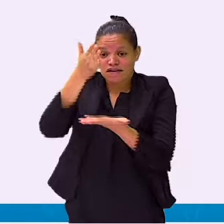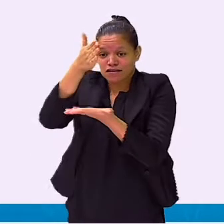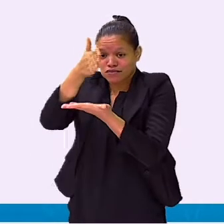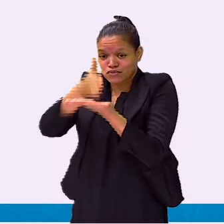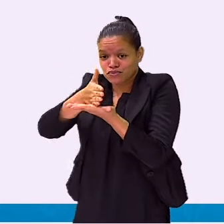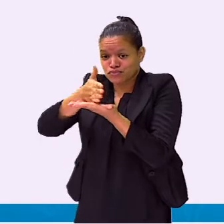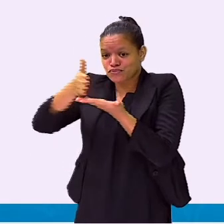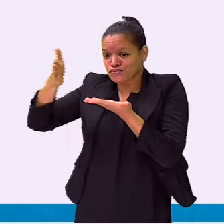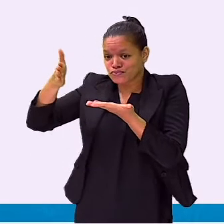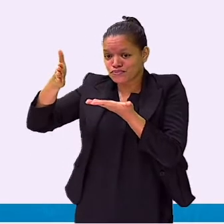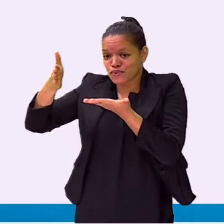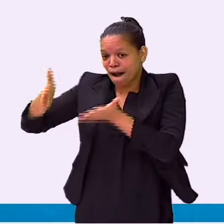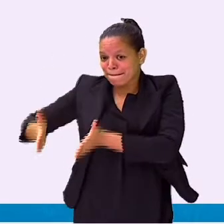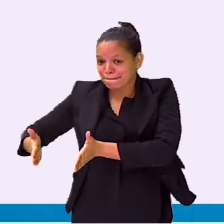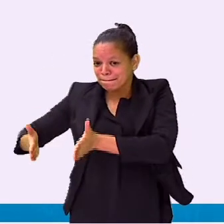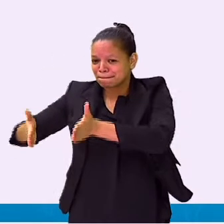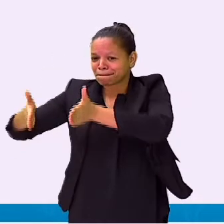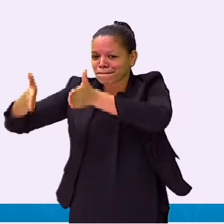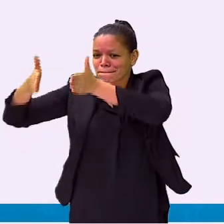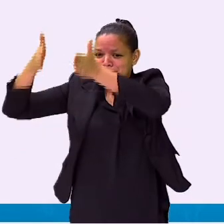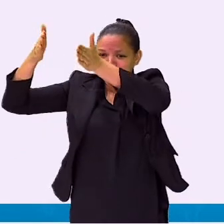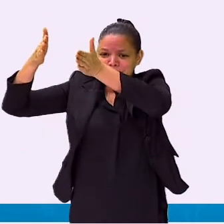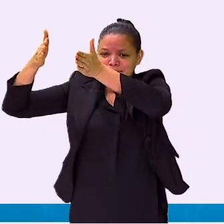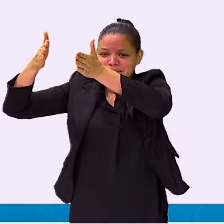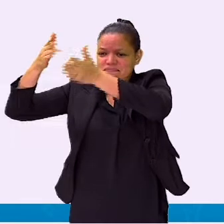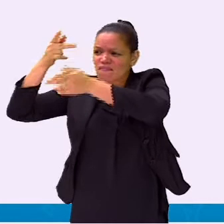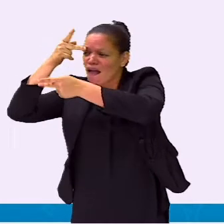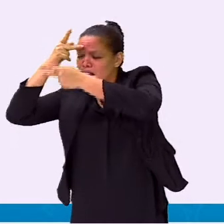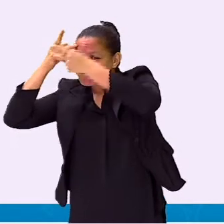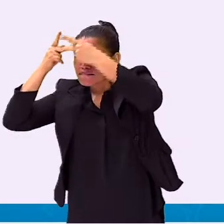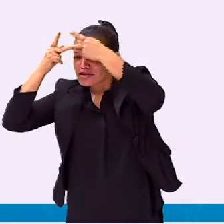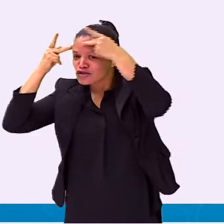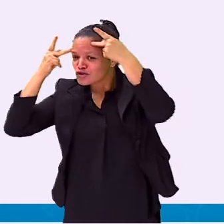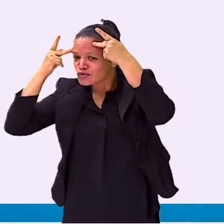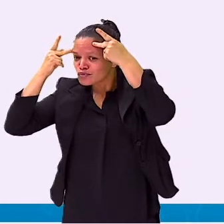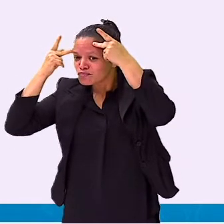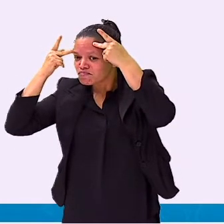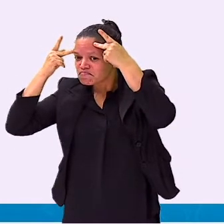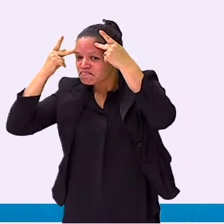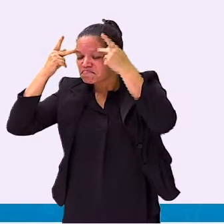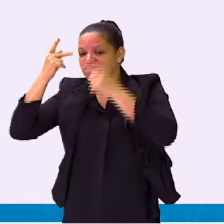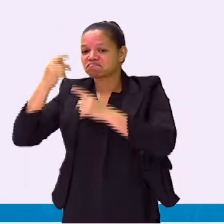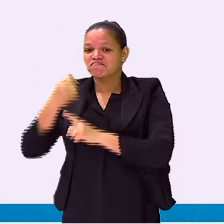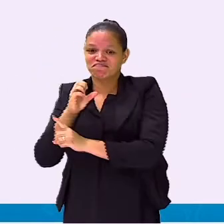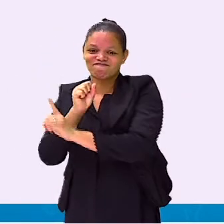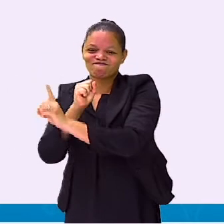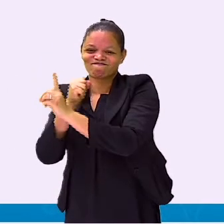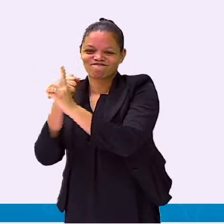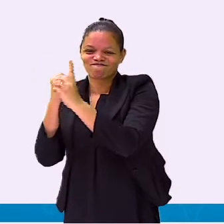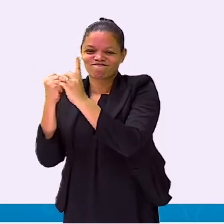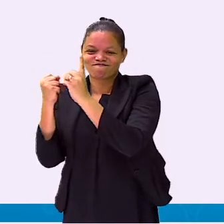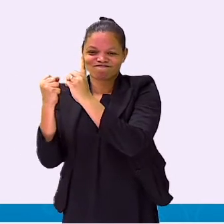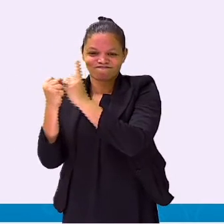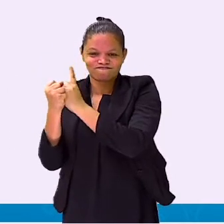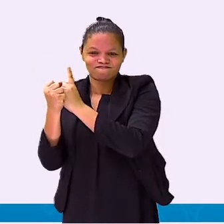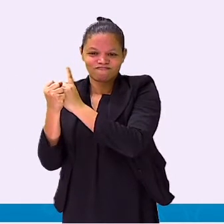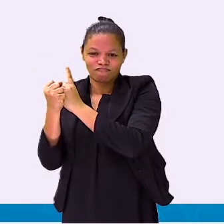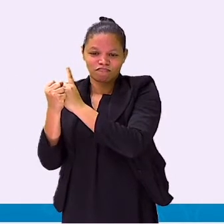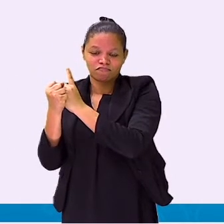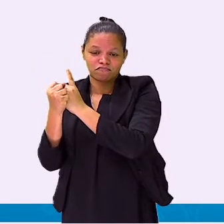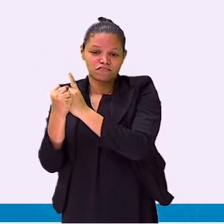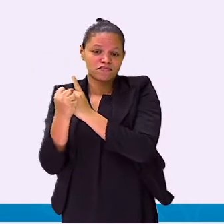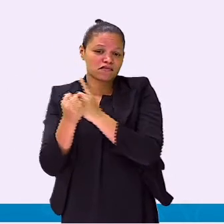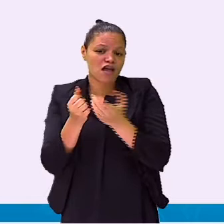fossem as pessoas que fazem parte da sociedade. E os que estão do lado ali, depois deste muro,